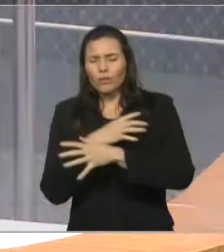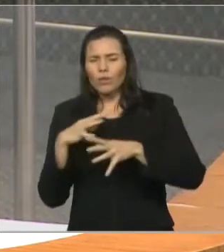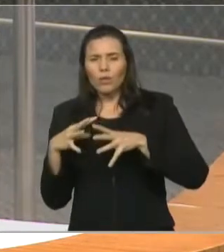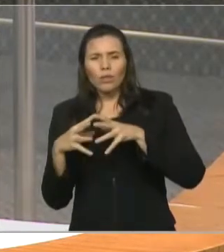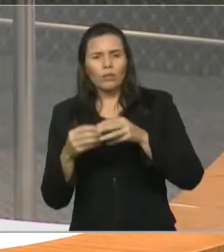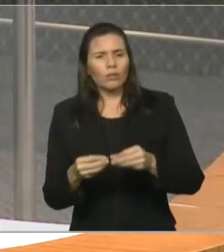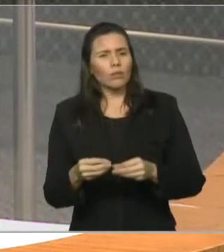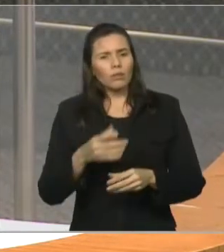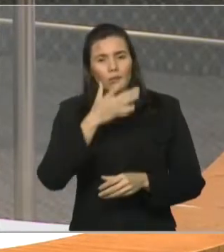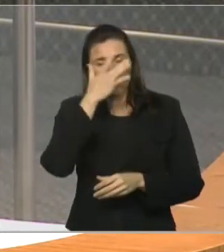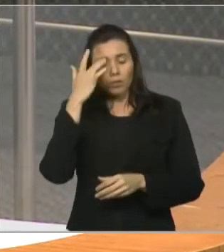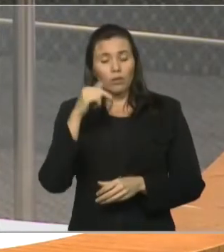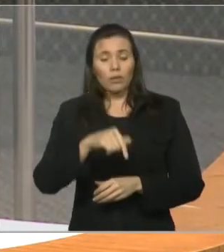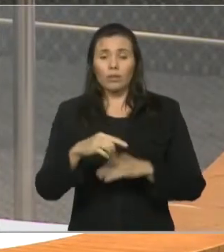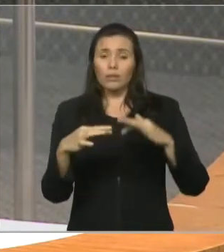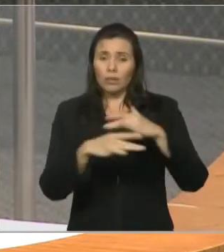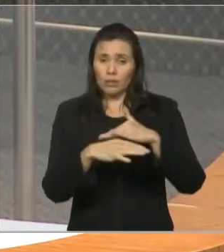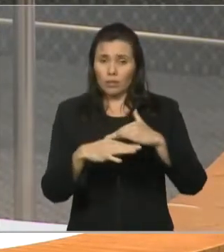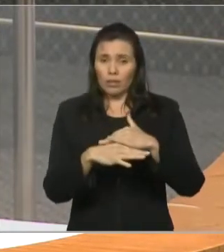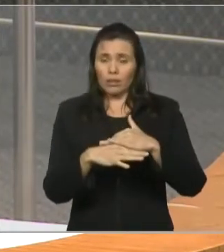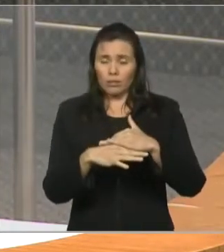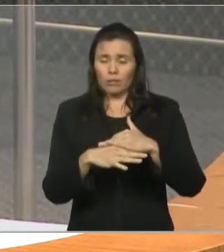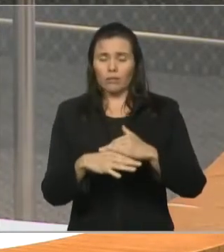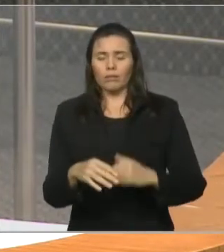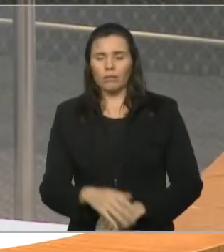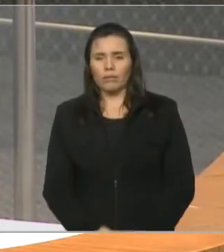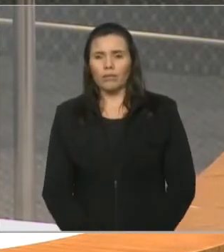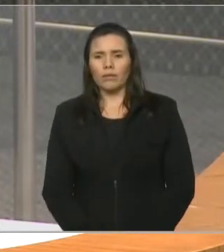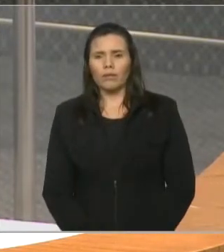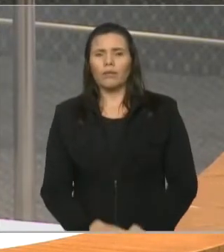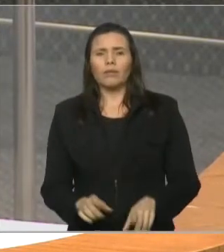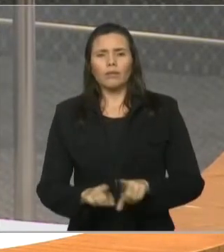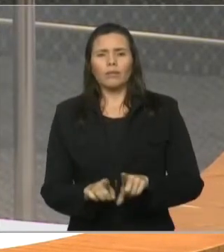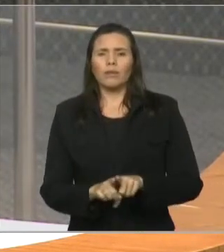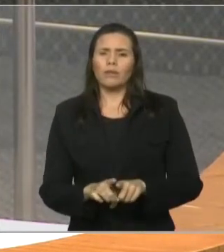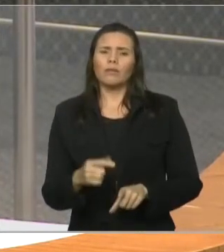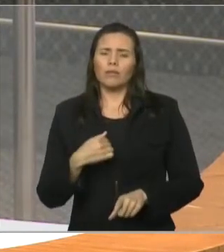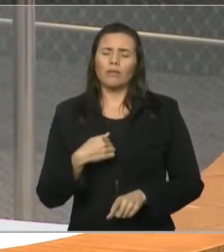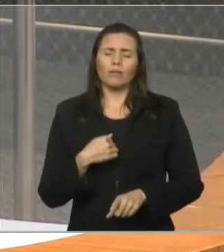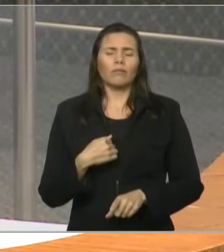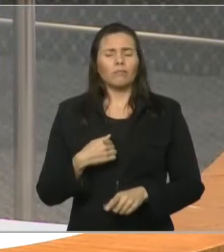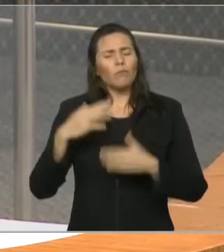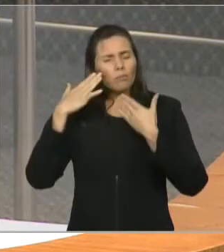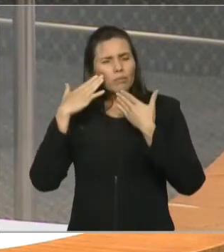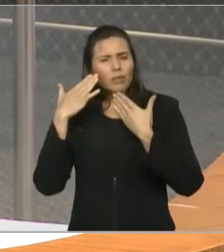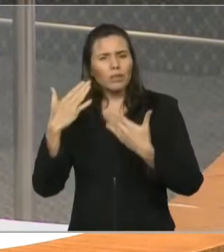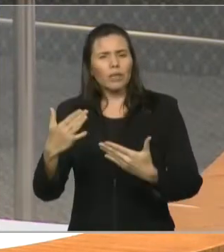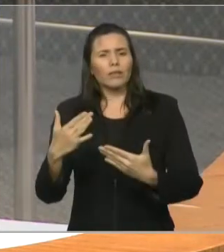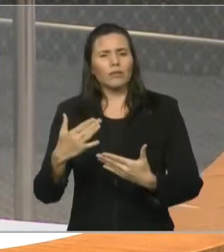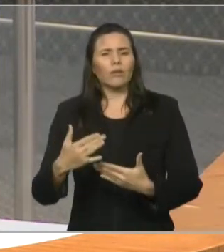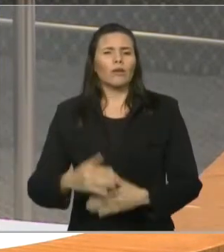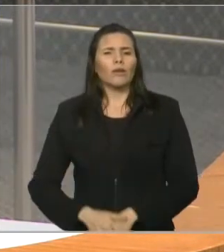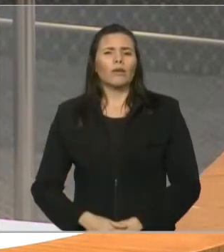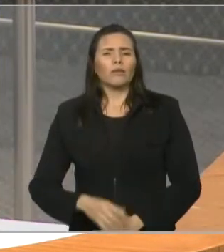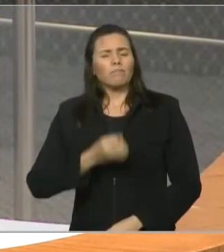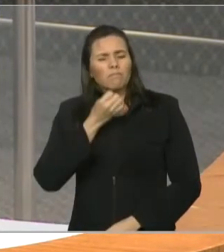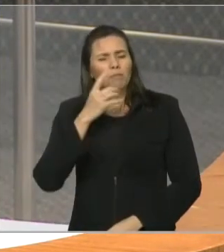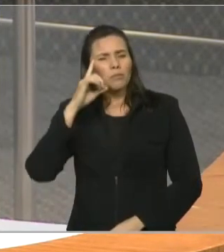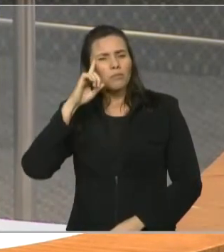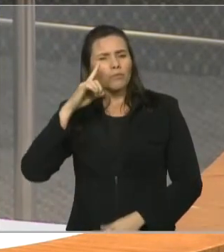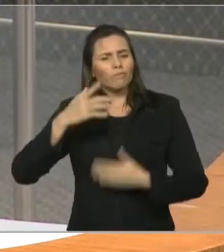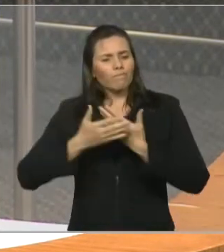conterrâneos da cidade de Presidente Vargas. No mais, me sinto satisfeito, meu muito obrigado e um ótimo dia a todos vocês.